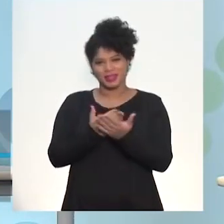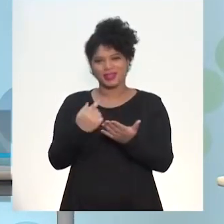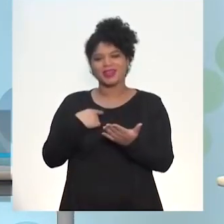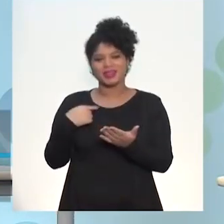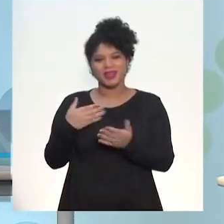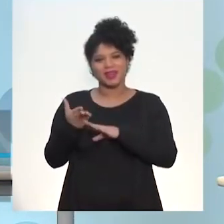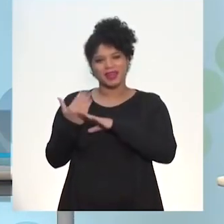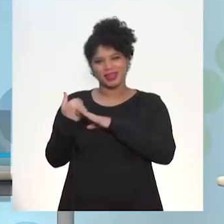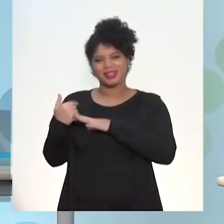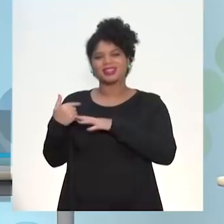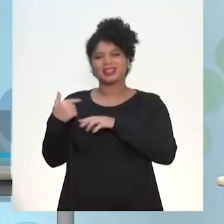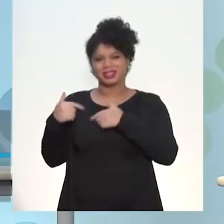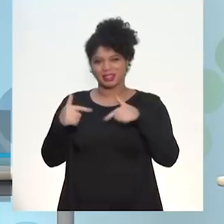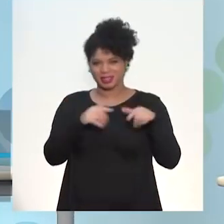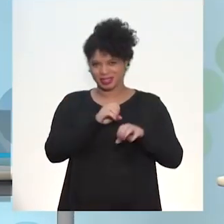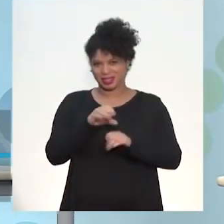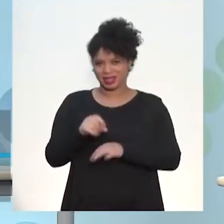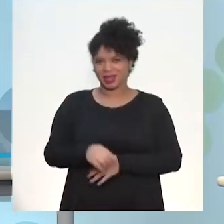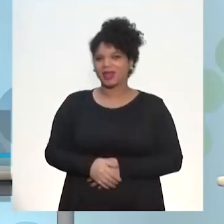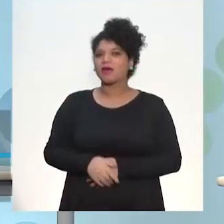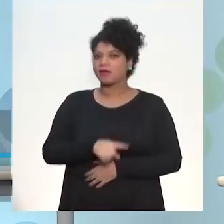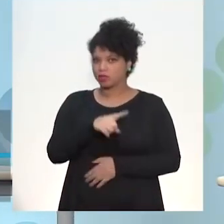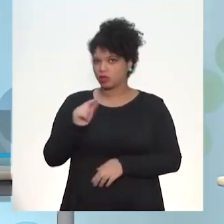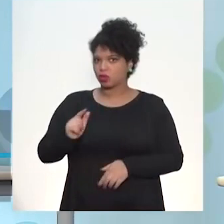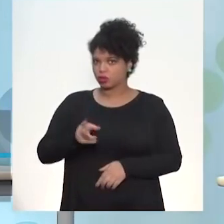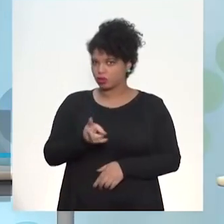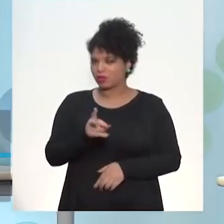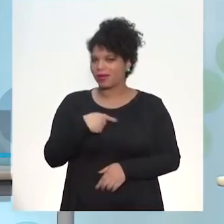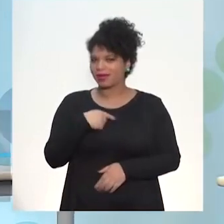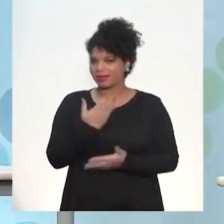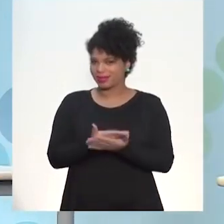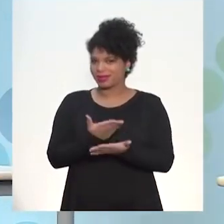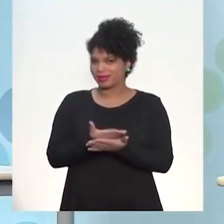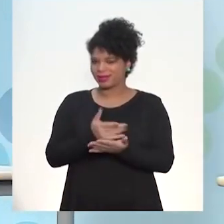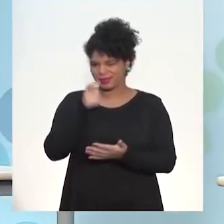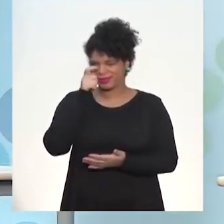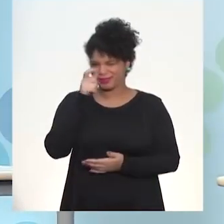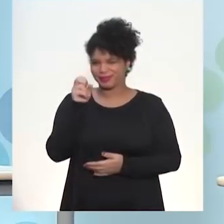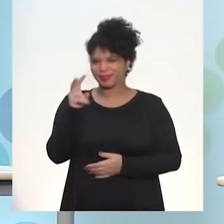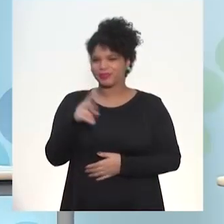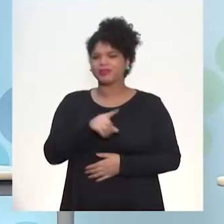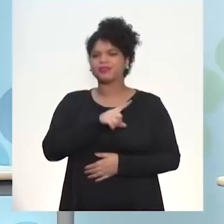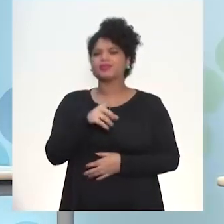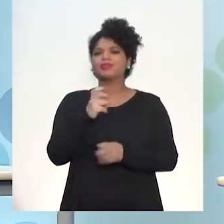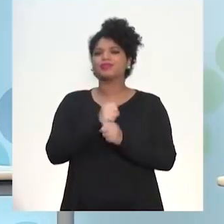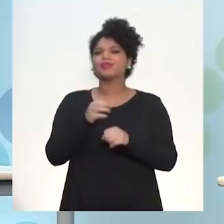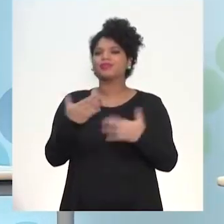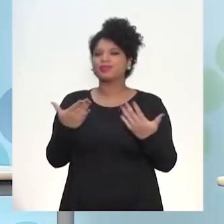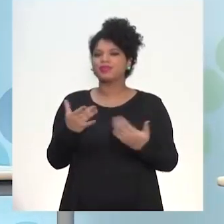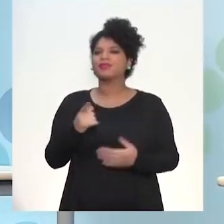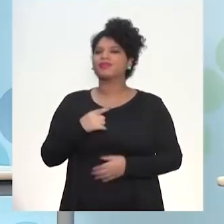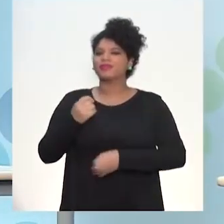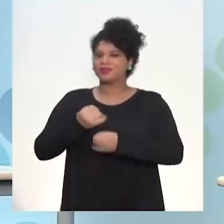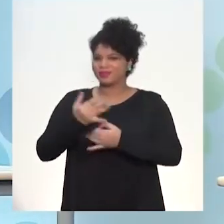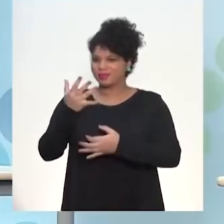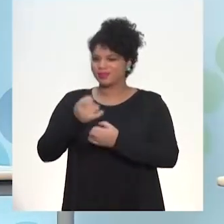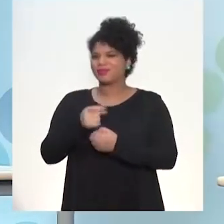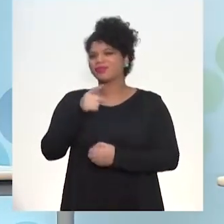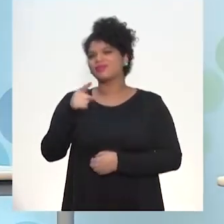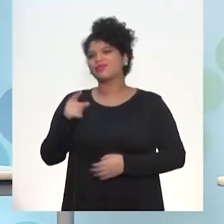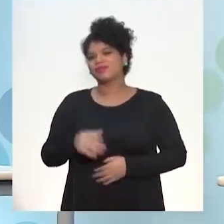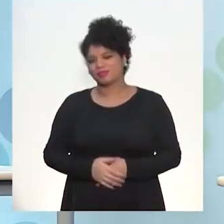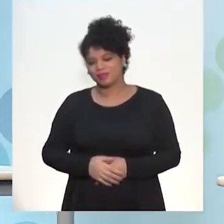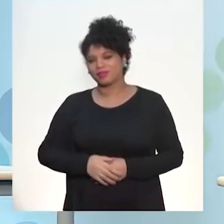Um abraço especial para vocês. Continuem assistindo as aulas, hein? Vamos lá. Como que a gente faz, então? Que conta vocês fizeram? Vocês colocaram no chat divisão, né?